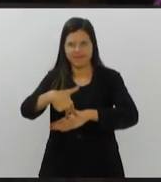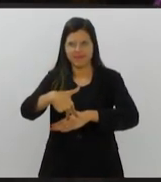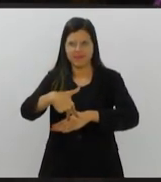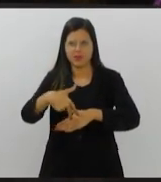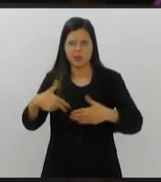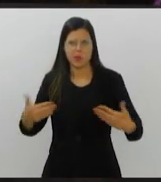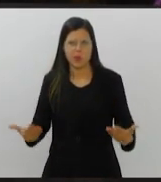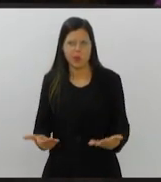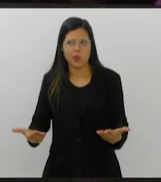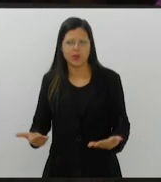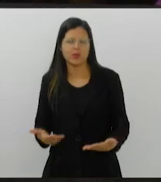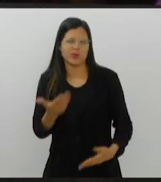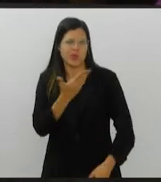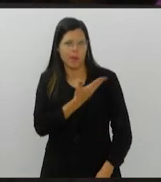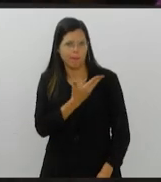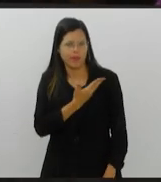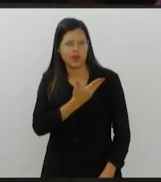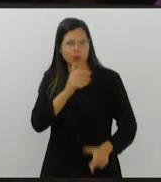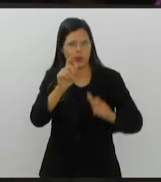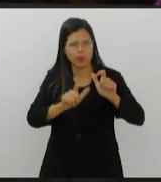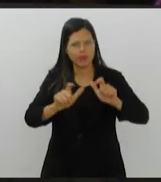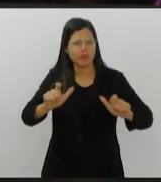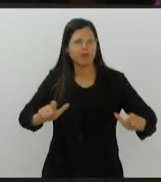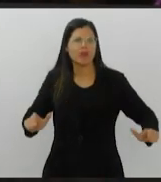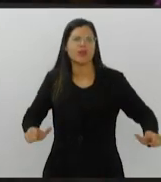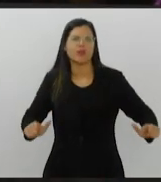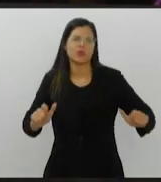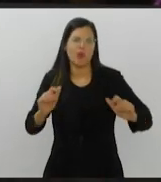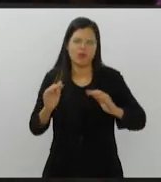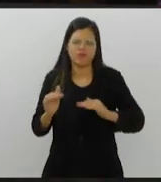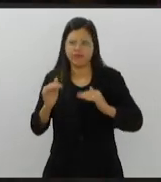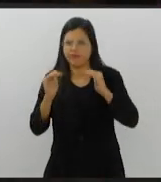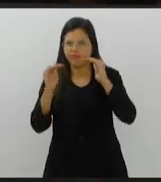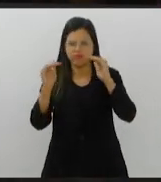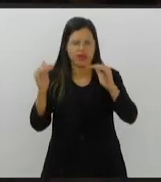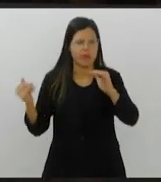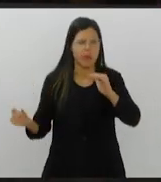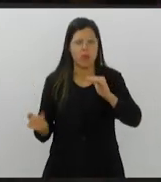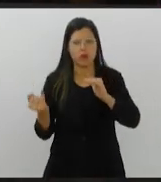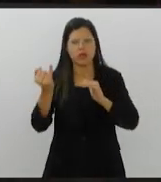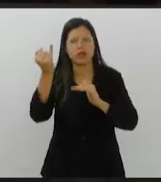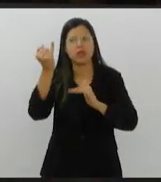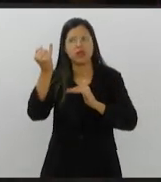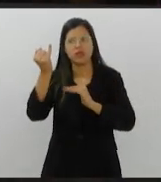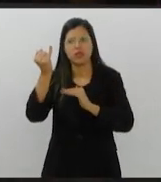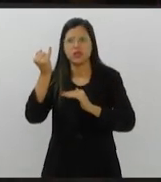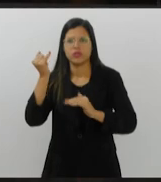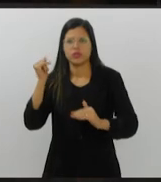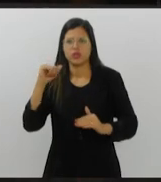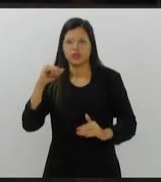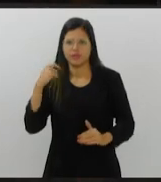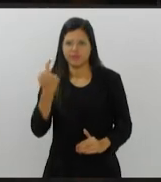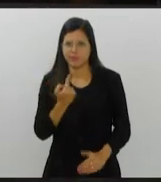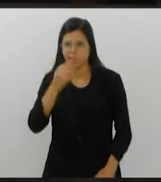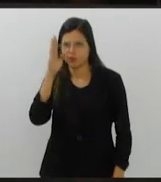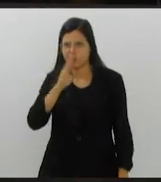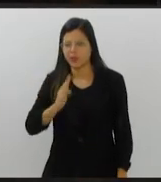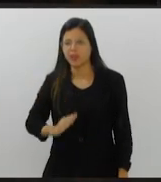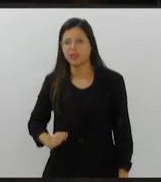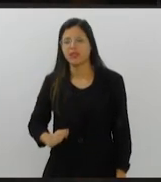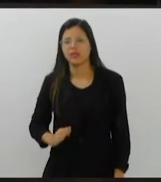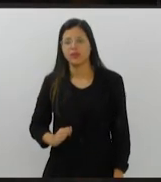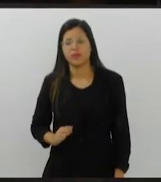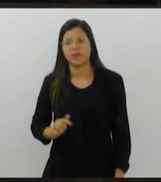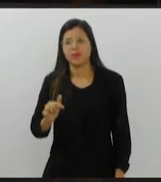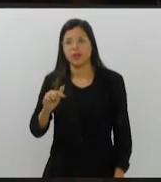estar aqui hoje cercado de amigos, pessoas ilustres e de grande importância em nosso cenário. Esta noite